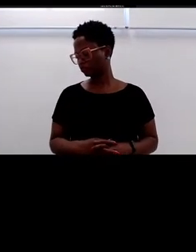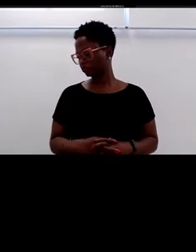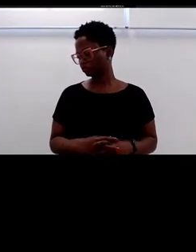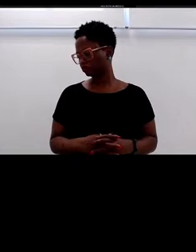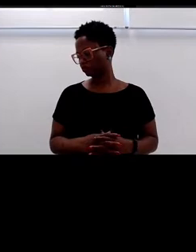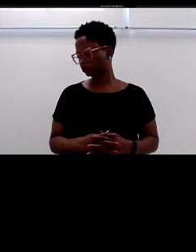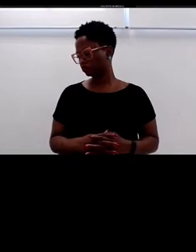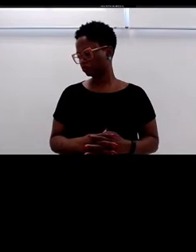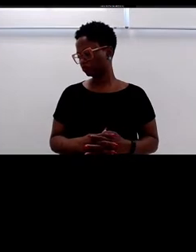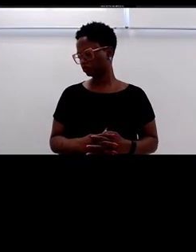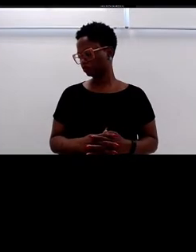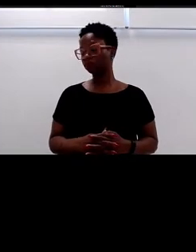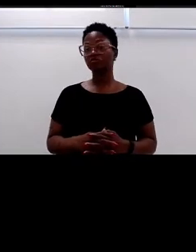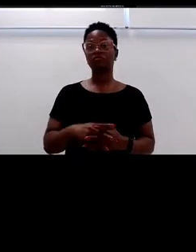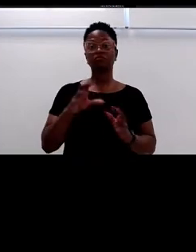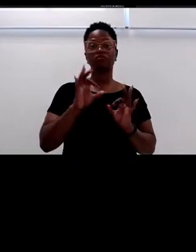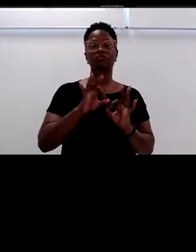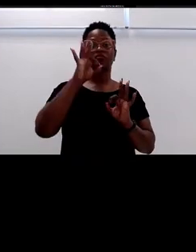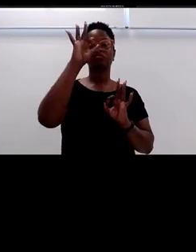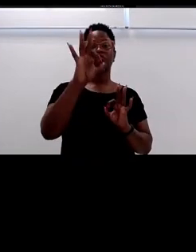Isso de longe vira uma mancha.